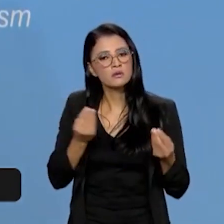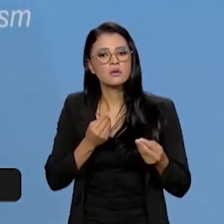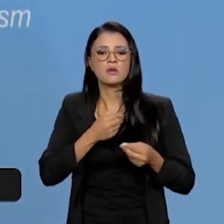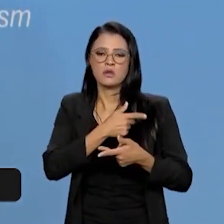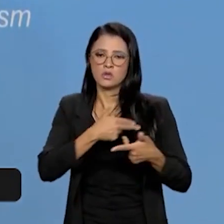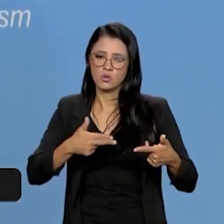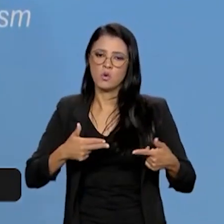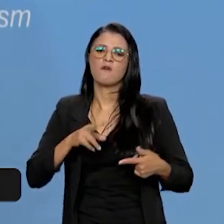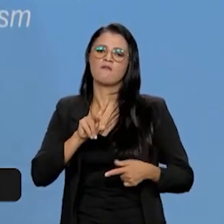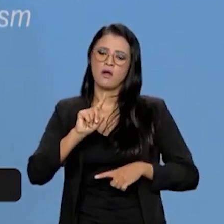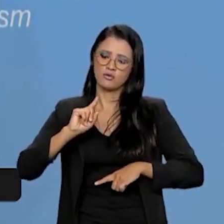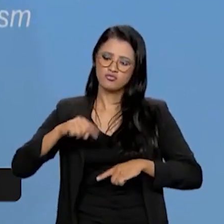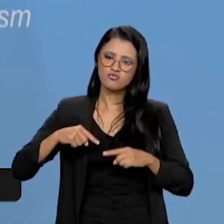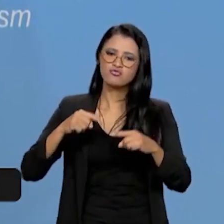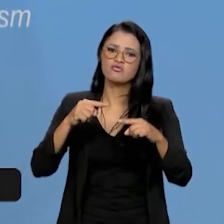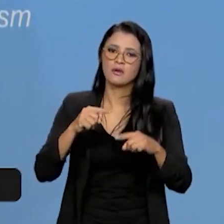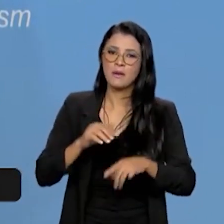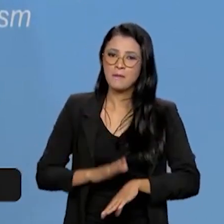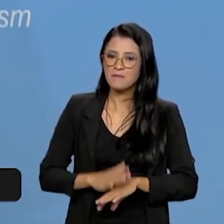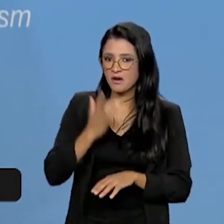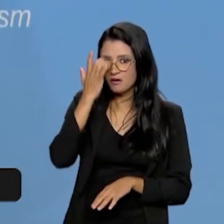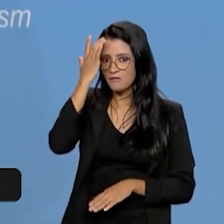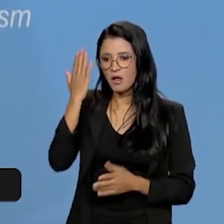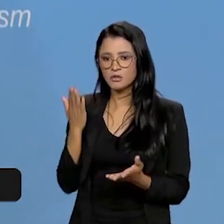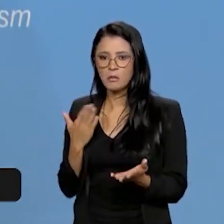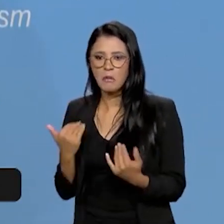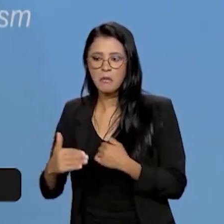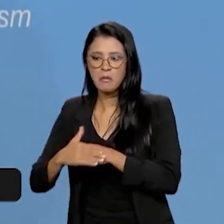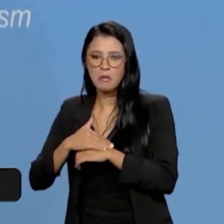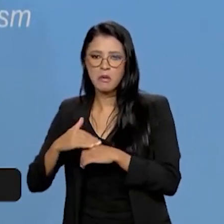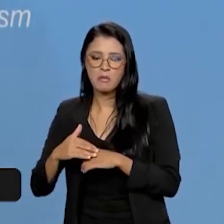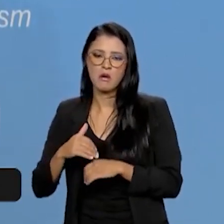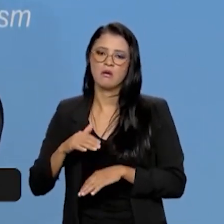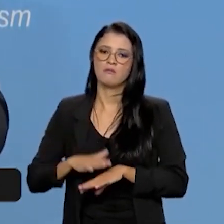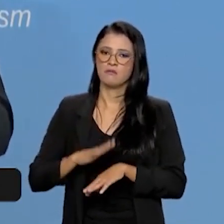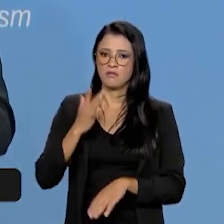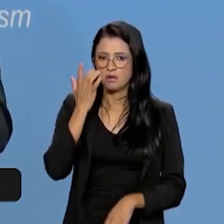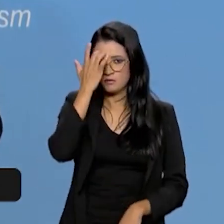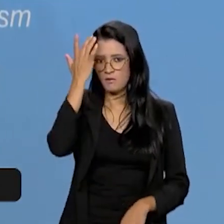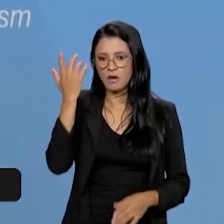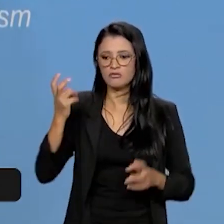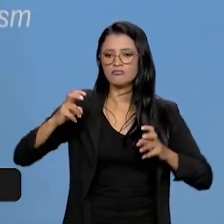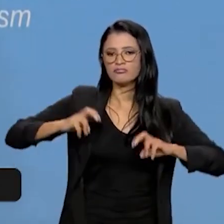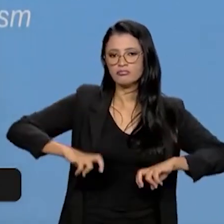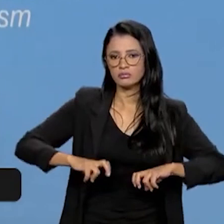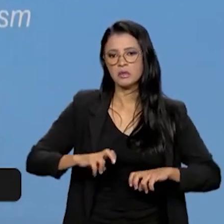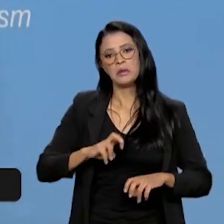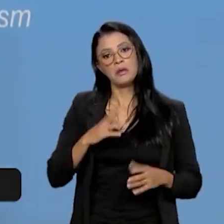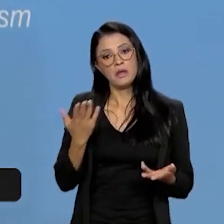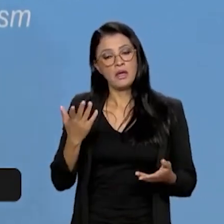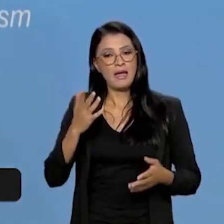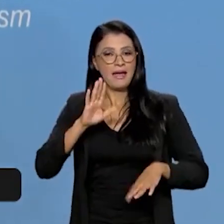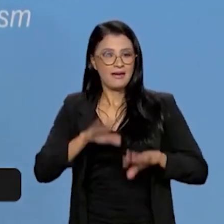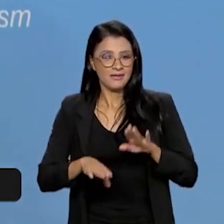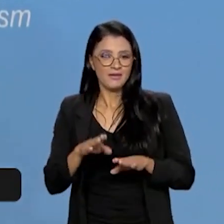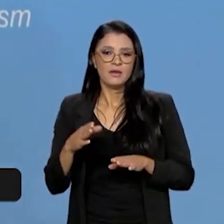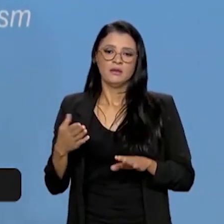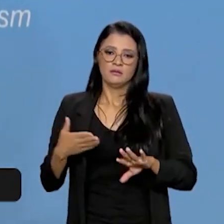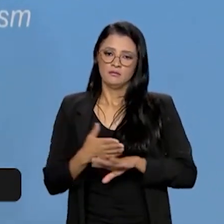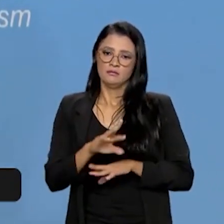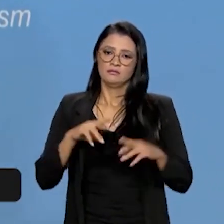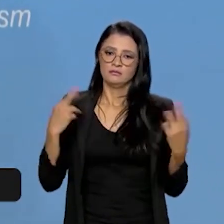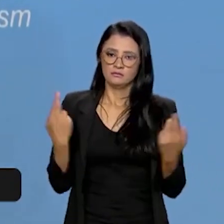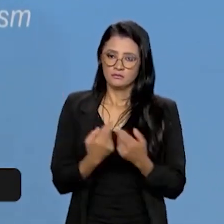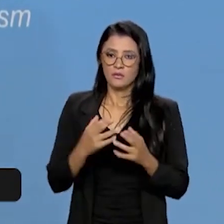vão evoluir, eu acho que vai ficar mais fácil conversar, vai ficar muito mais fácil a gente juntar. Quem sabe, muitas vezes, vai se reunir